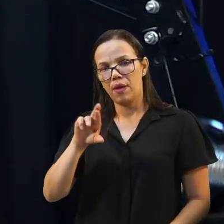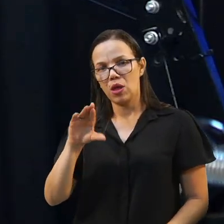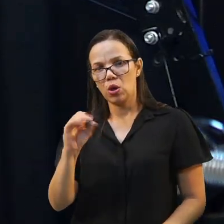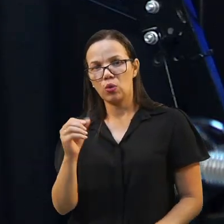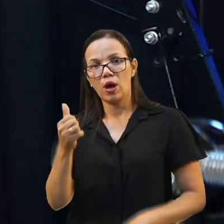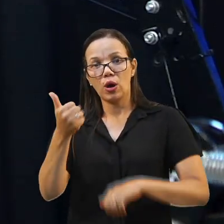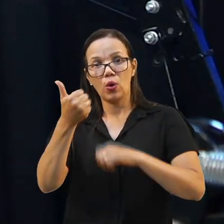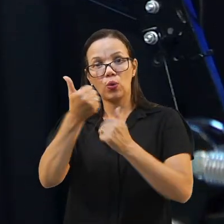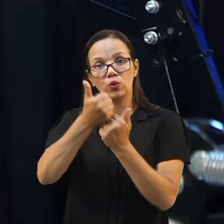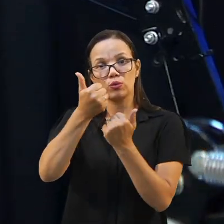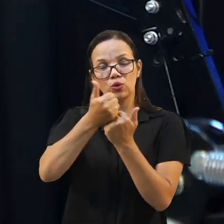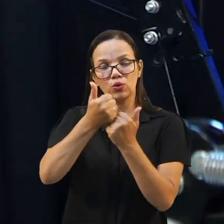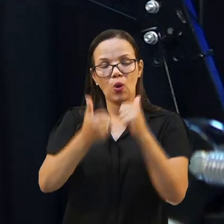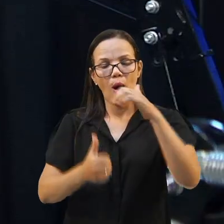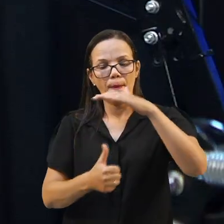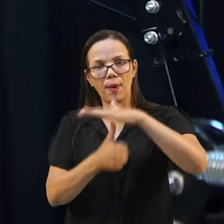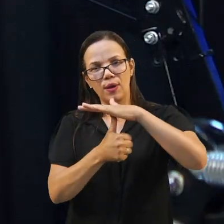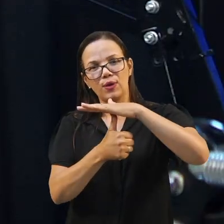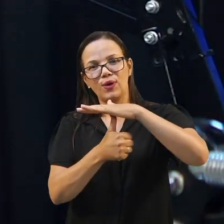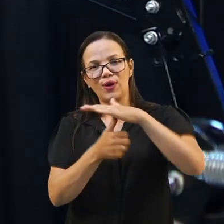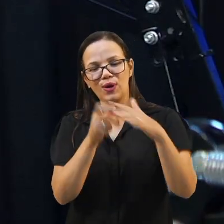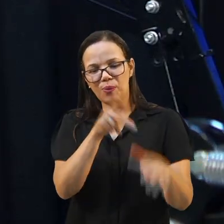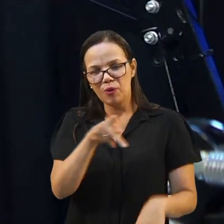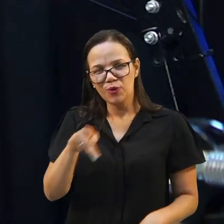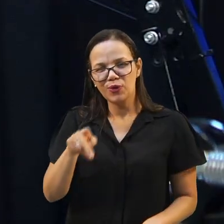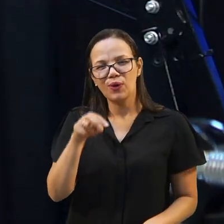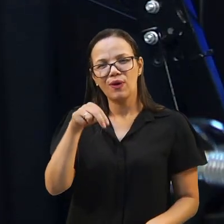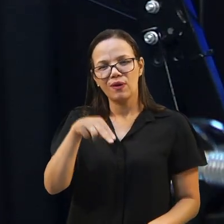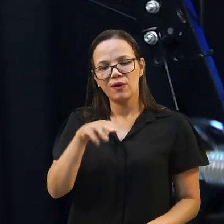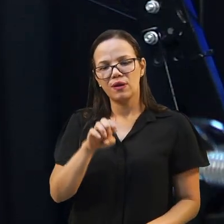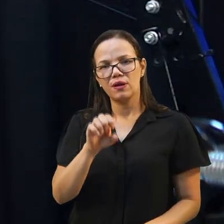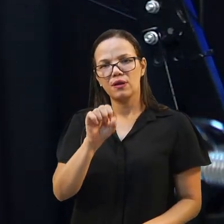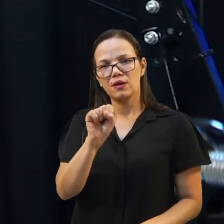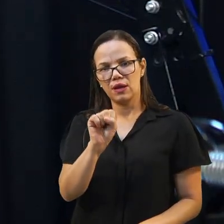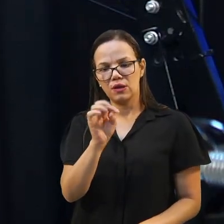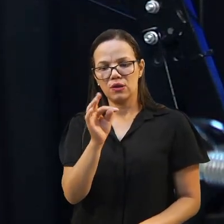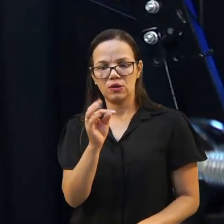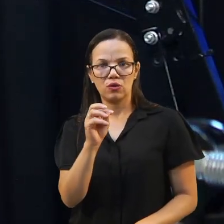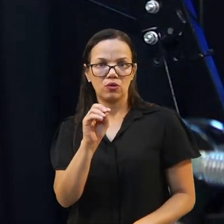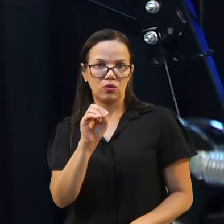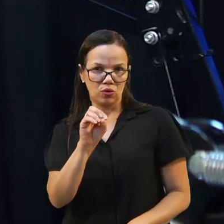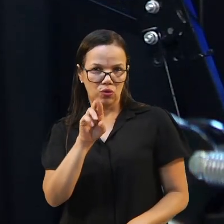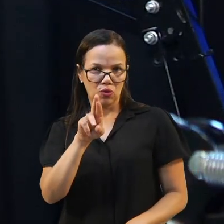E o professor Nestor tinha tido um processo de eleição